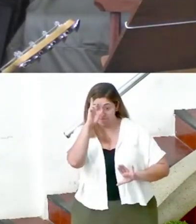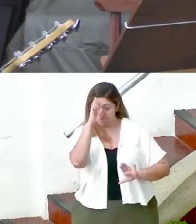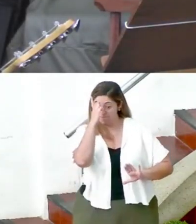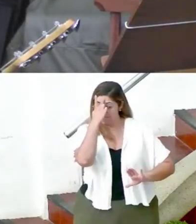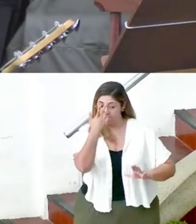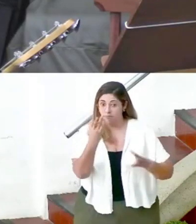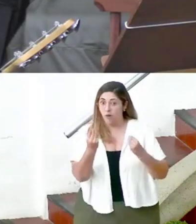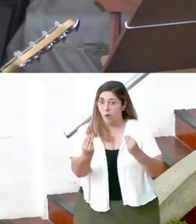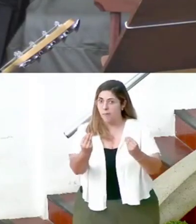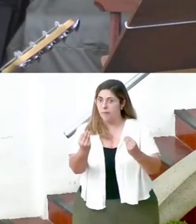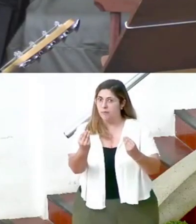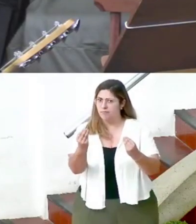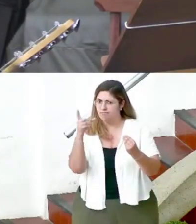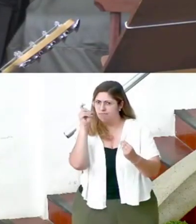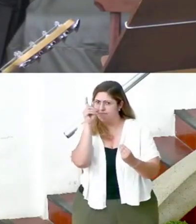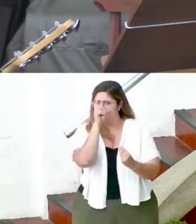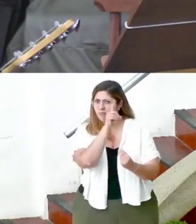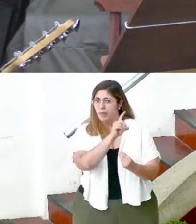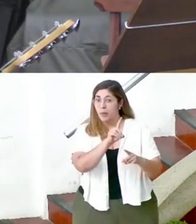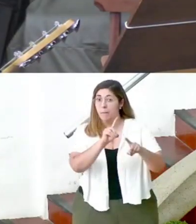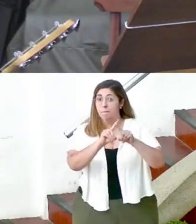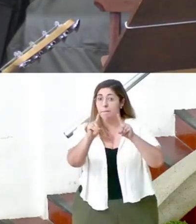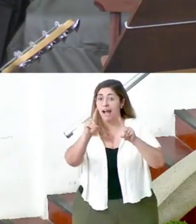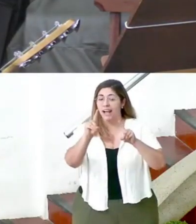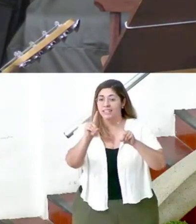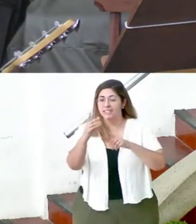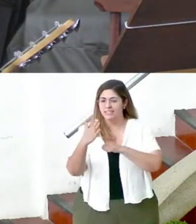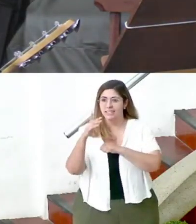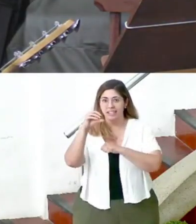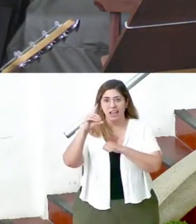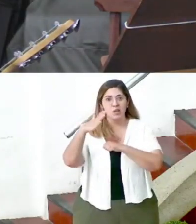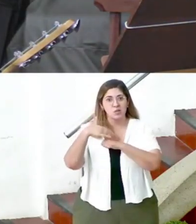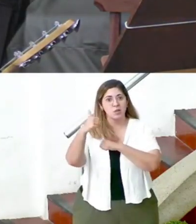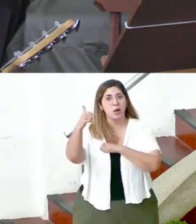era difícil mesmo. Era o procônsul Sérgio